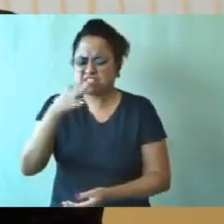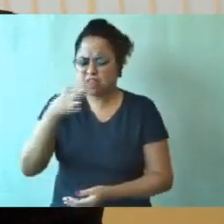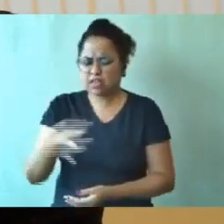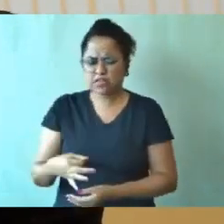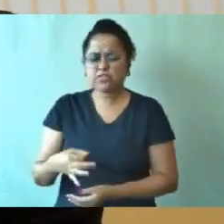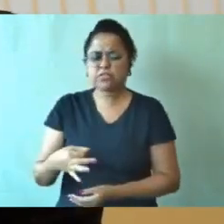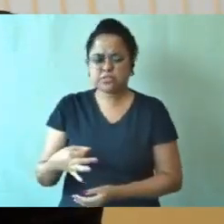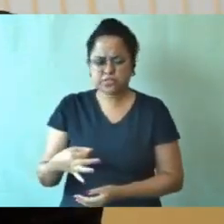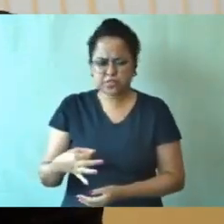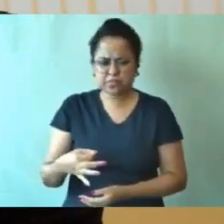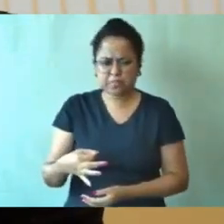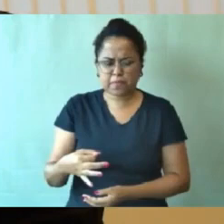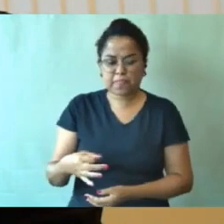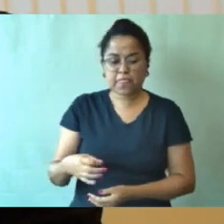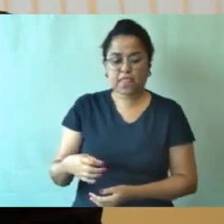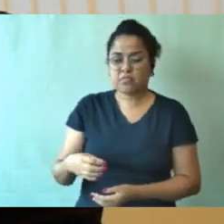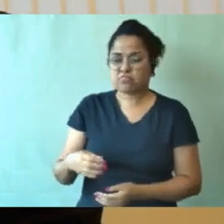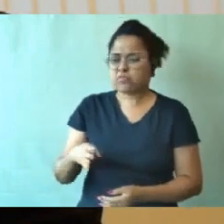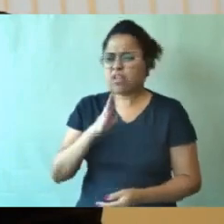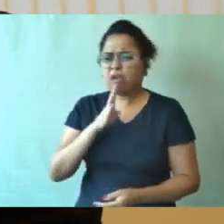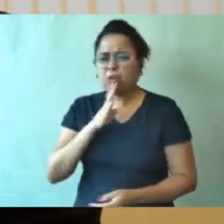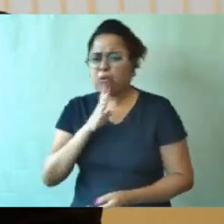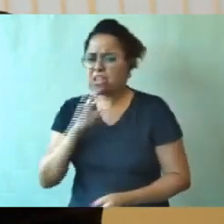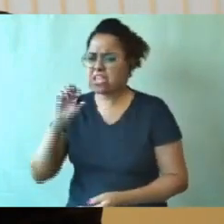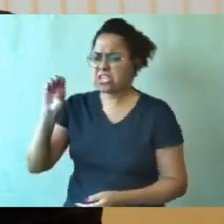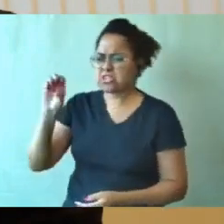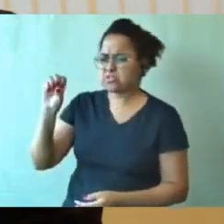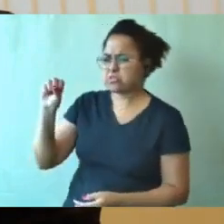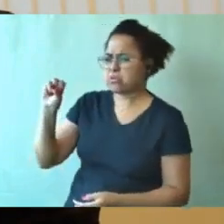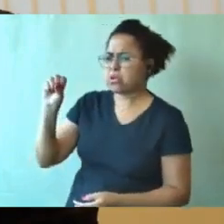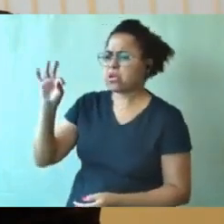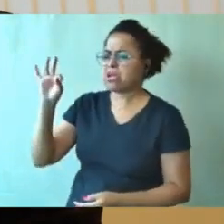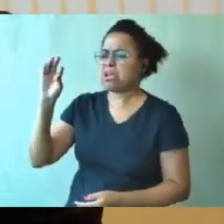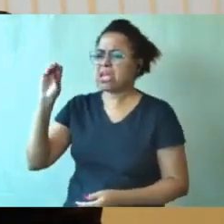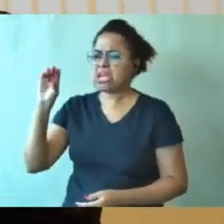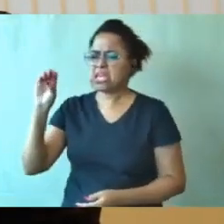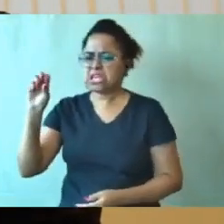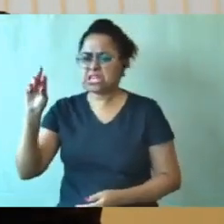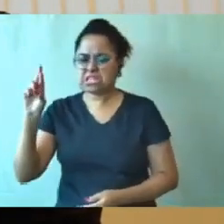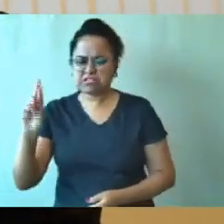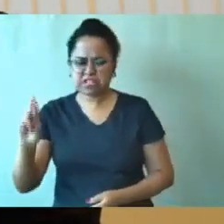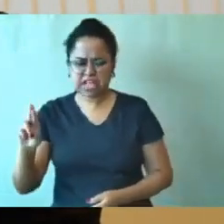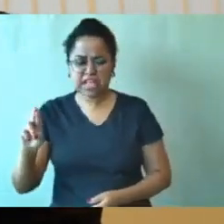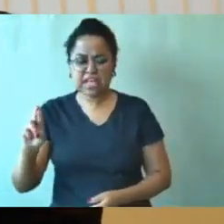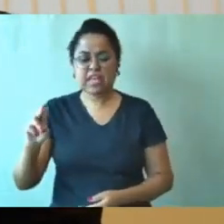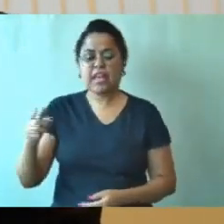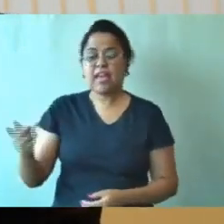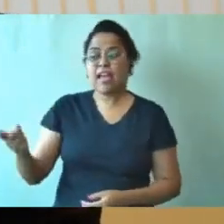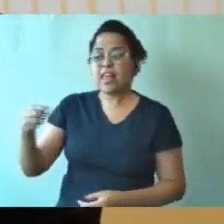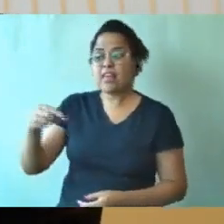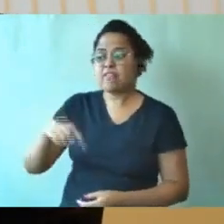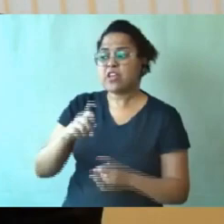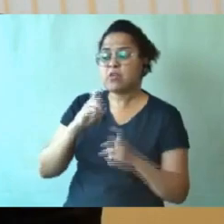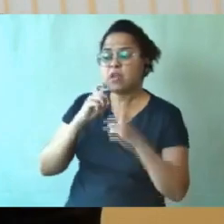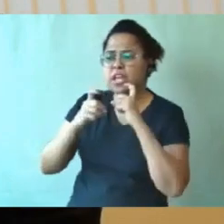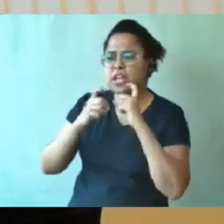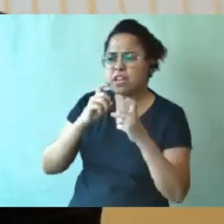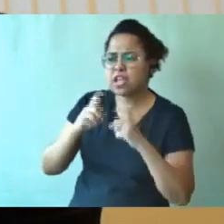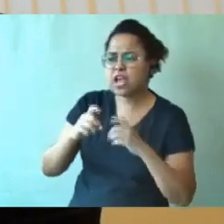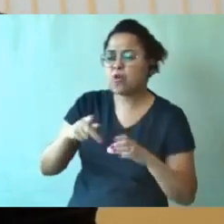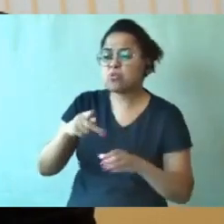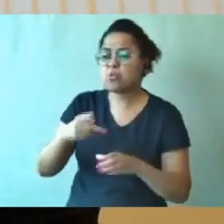repassando, eu não conheço Esther, não sei quem é, não tive com ela. Ela veio na reunião já do consórcio